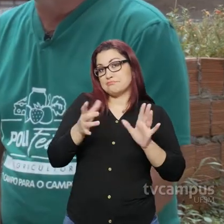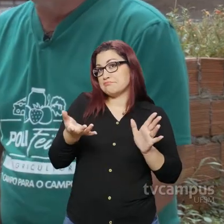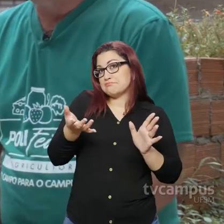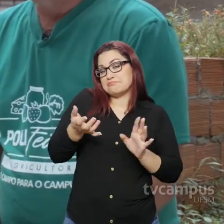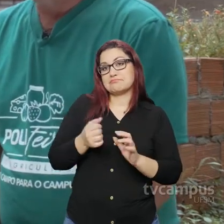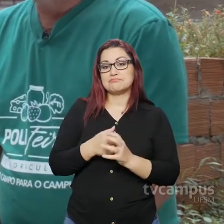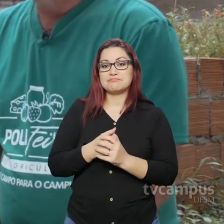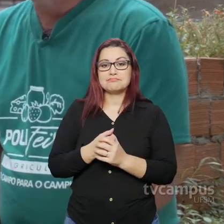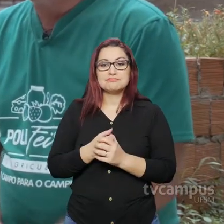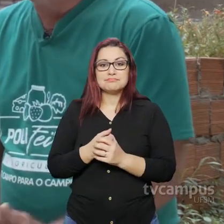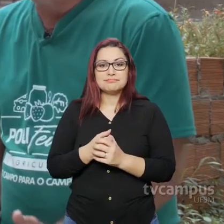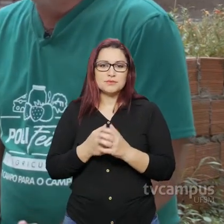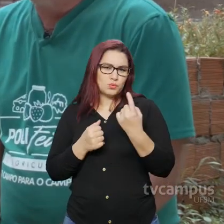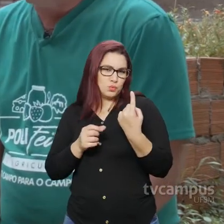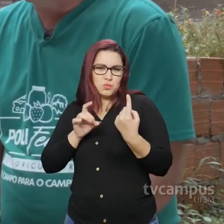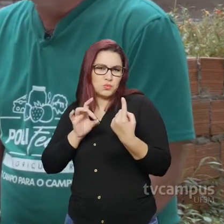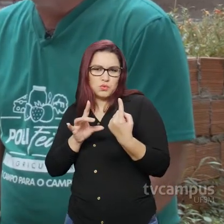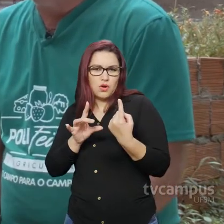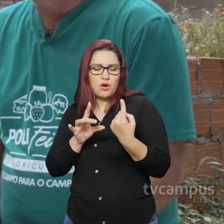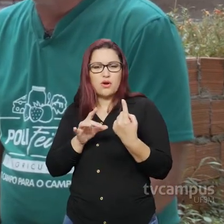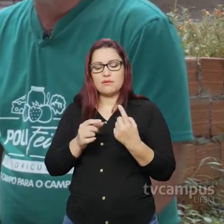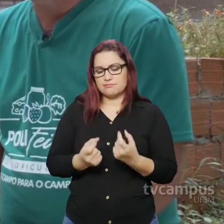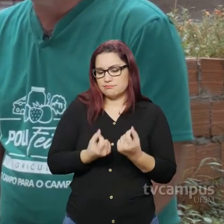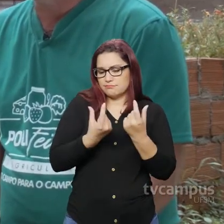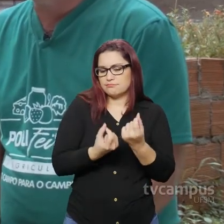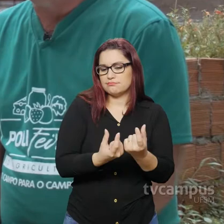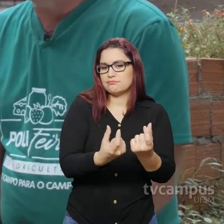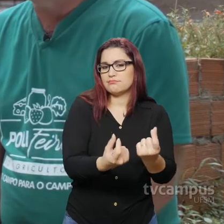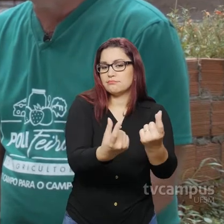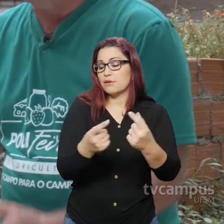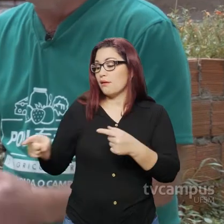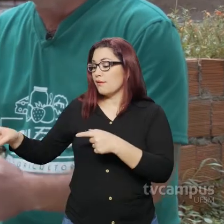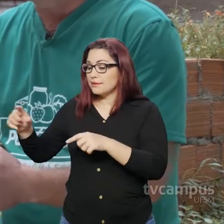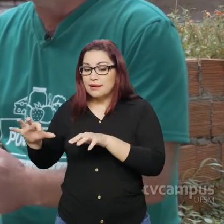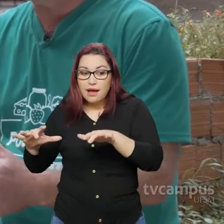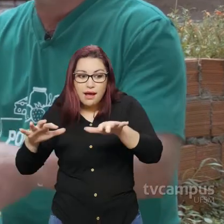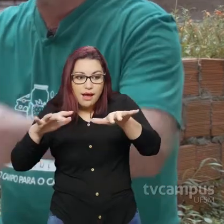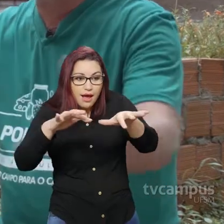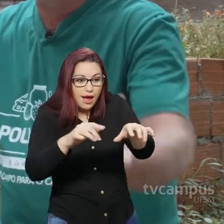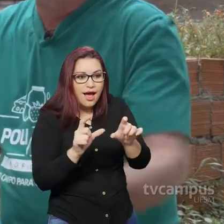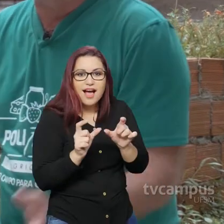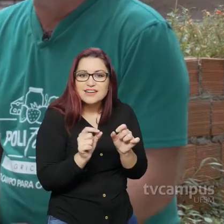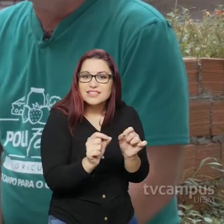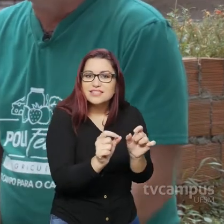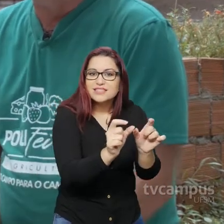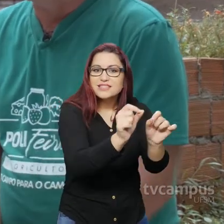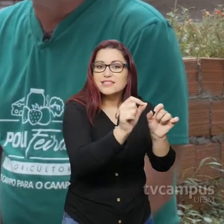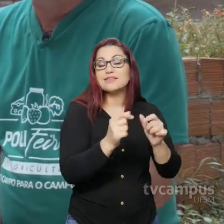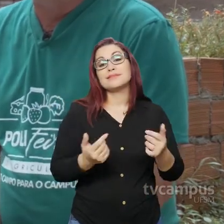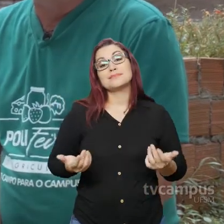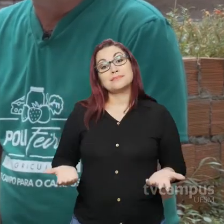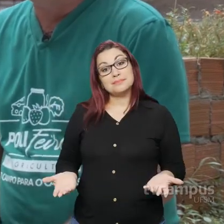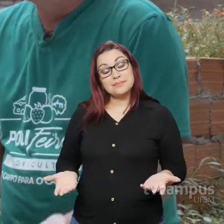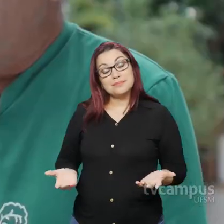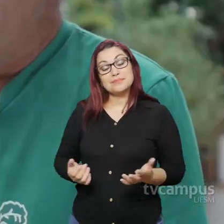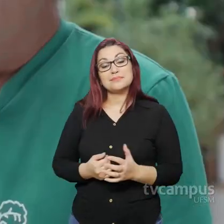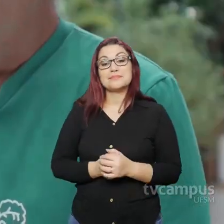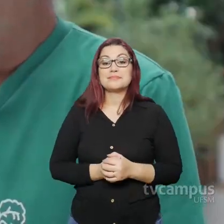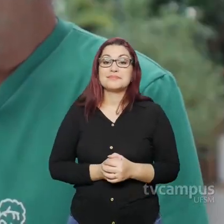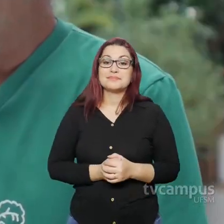só, e aí o inseto, os insetos que vivem naquele